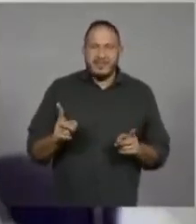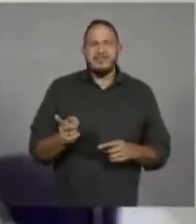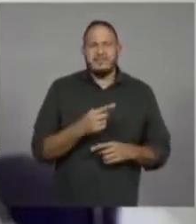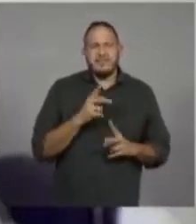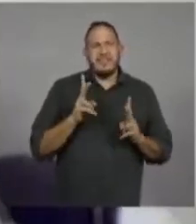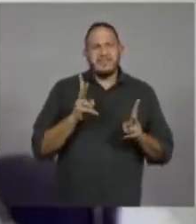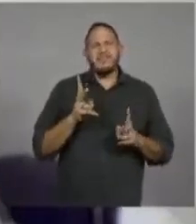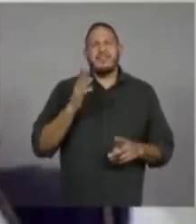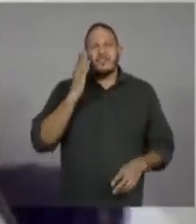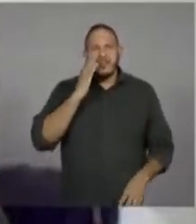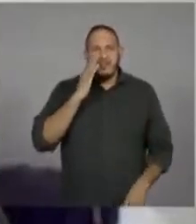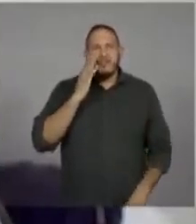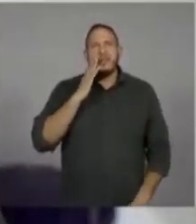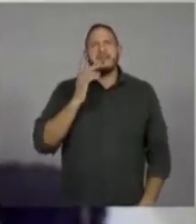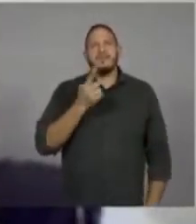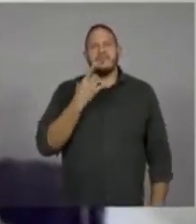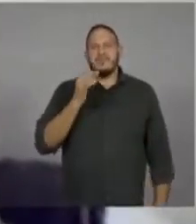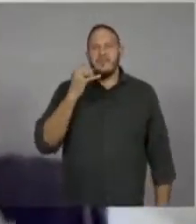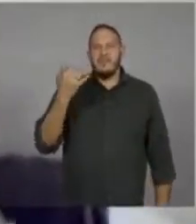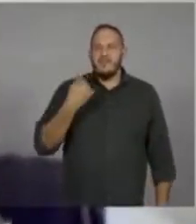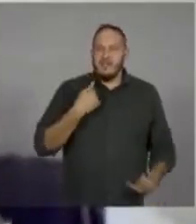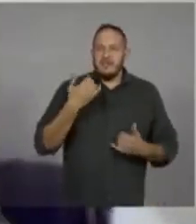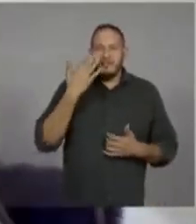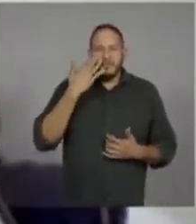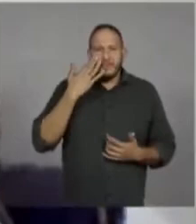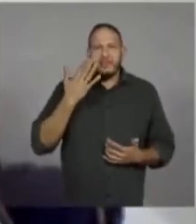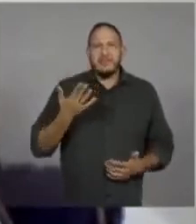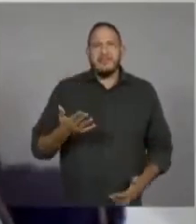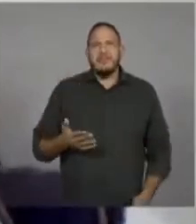sabendo, o tempo todo assim, lembrando, dizendo para mim,